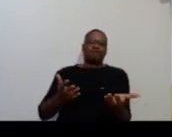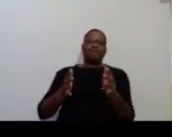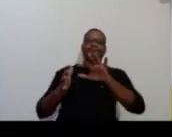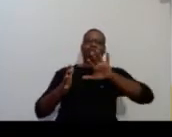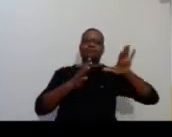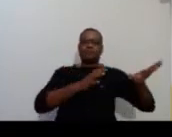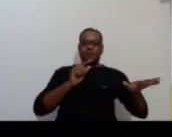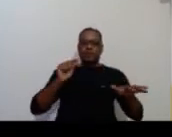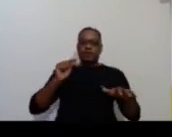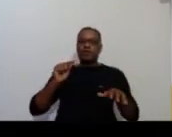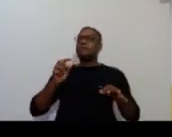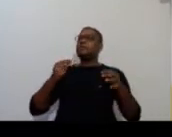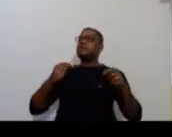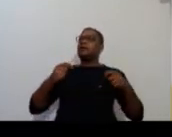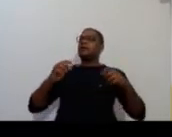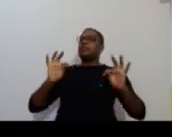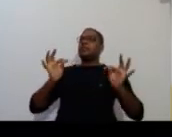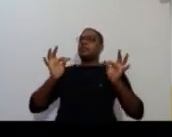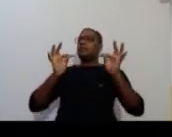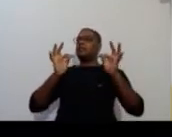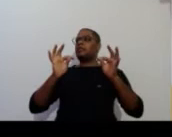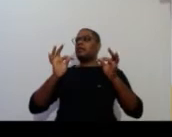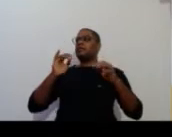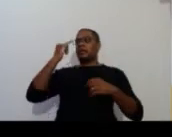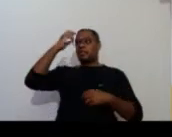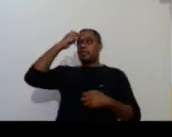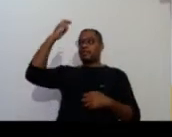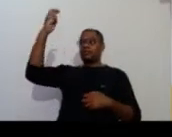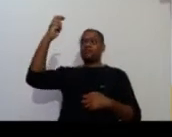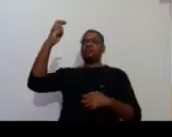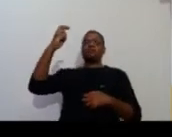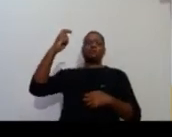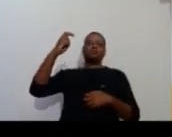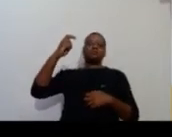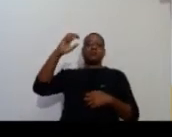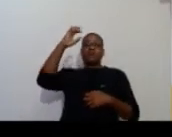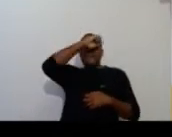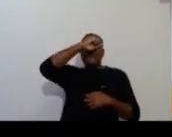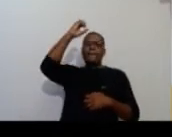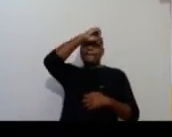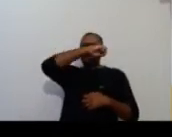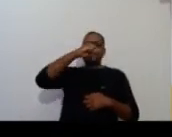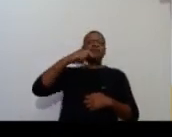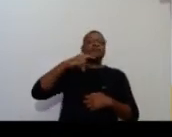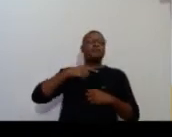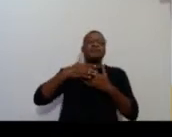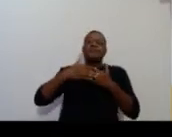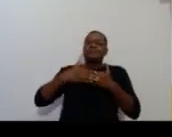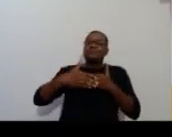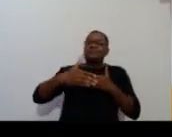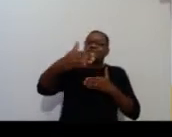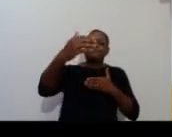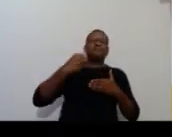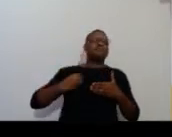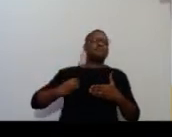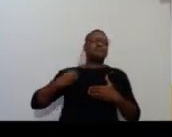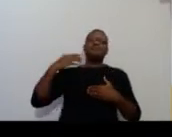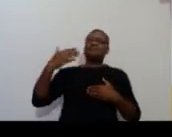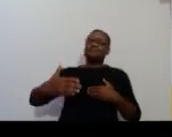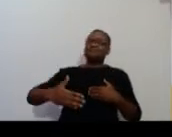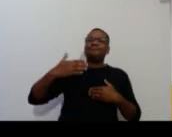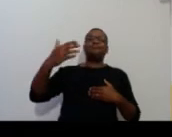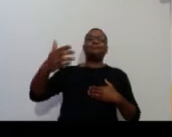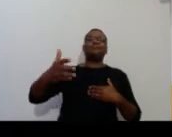é o que eu digo, nós temos que nos estar o tempo todo aprendendo, é lifelong learning, aprendizagem ao longo da vida. Todo tempo nós temos que